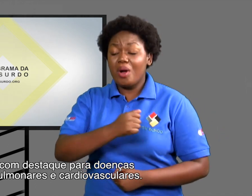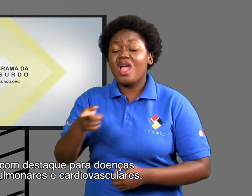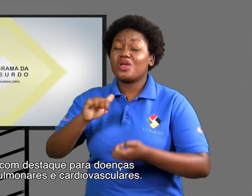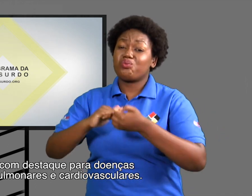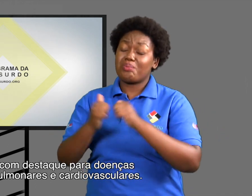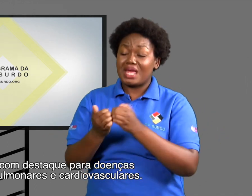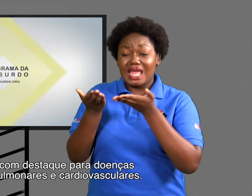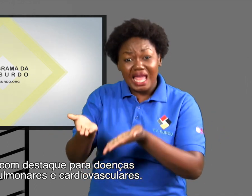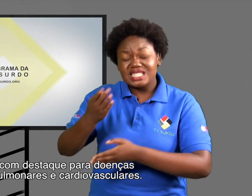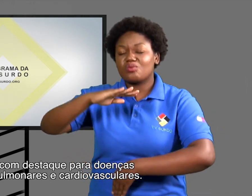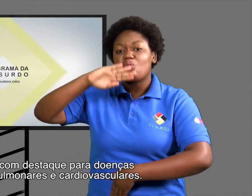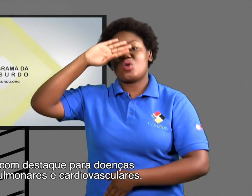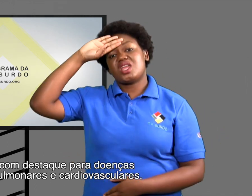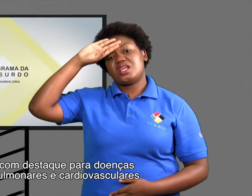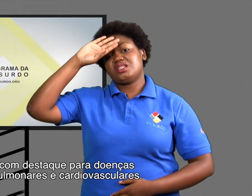cardiovasculares.